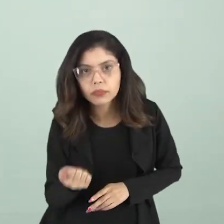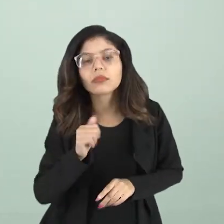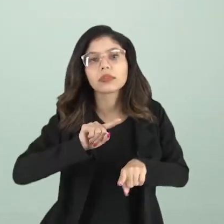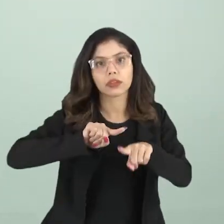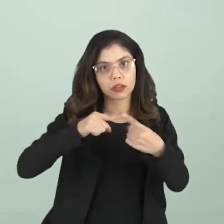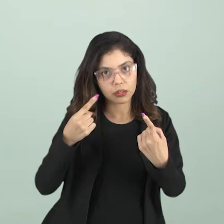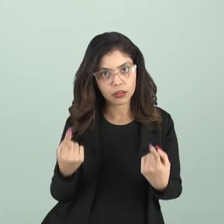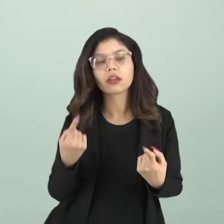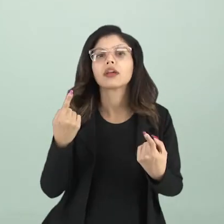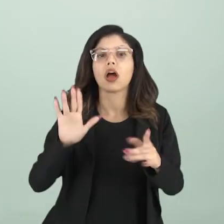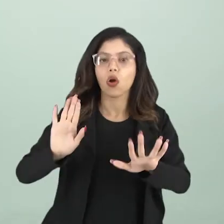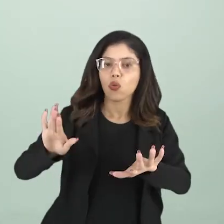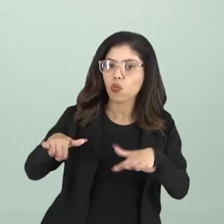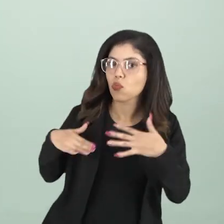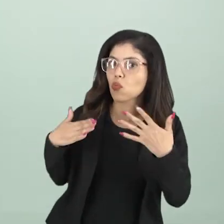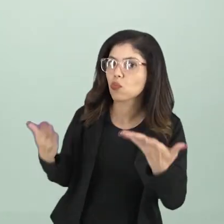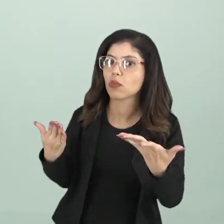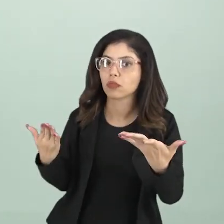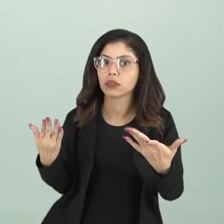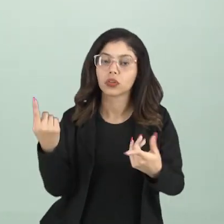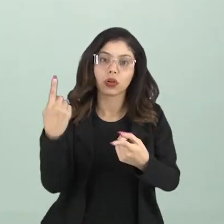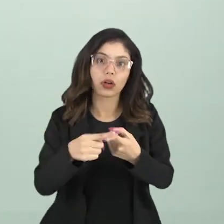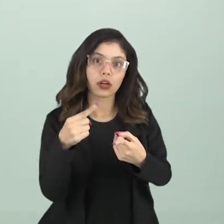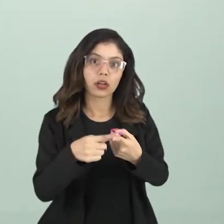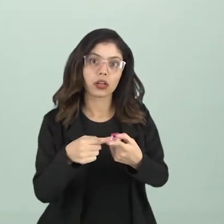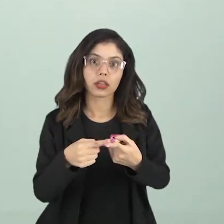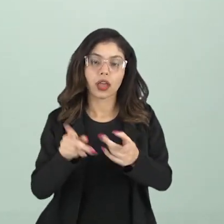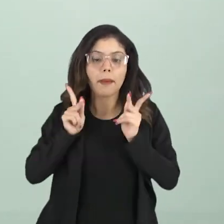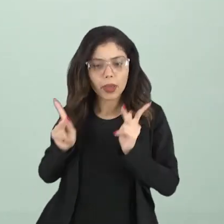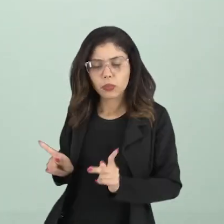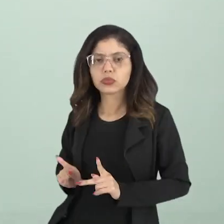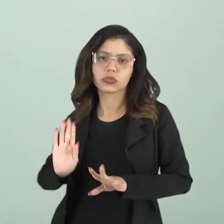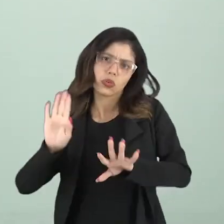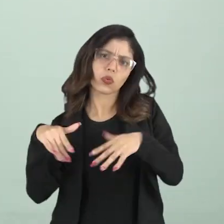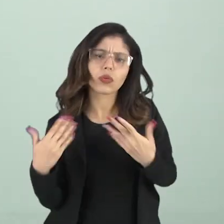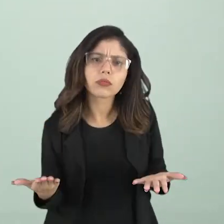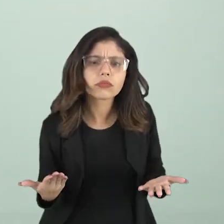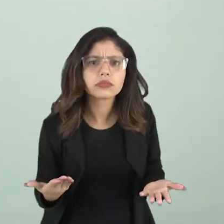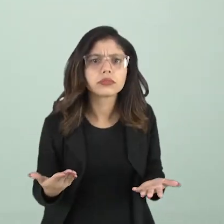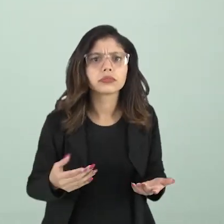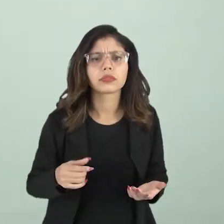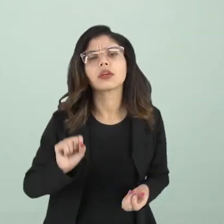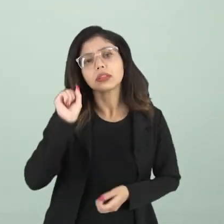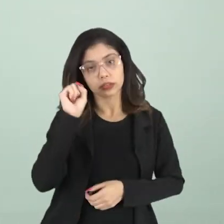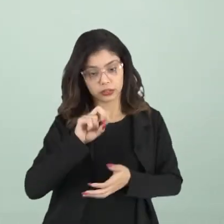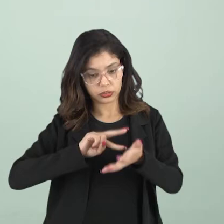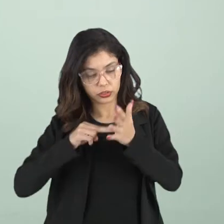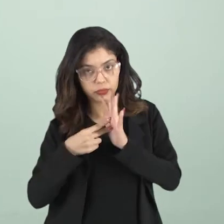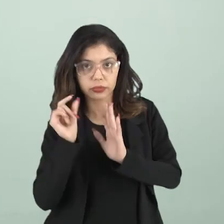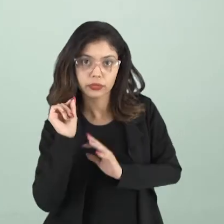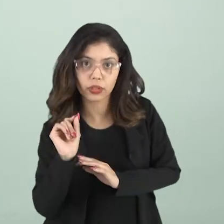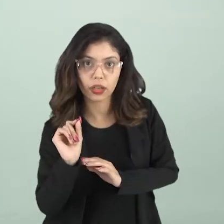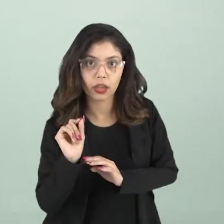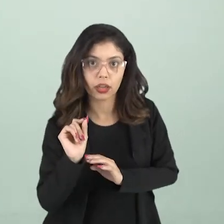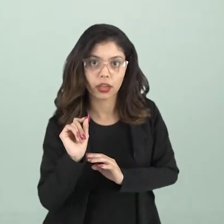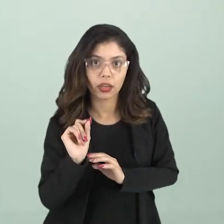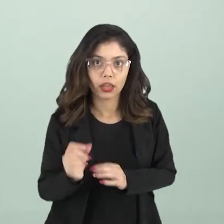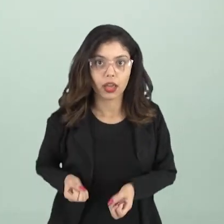a motivação e qual a razão desse meu comportamento. Então, isso significa